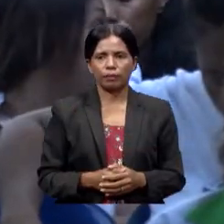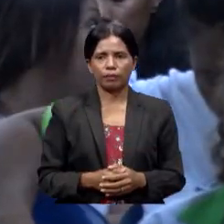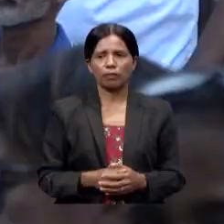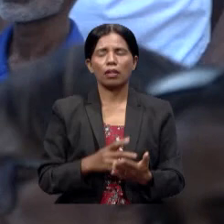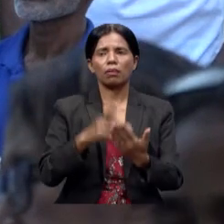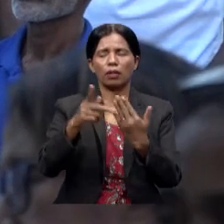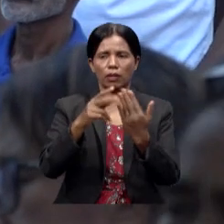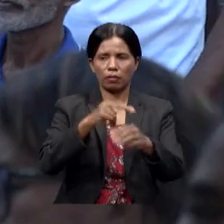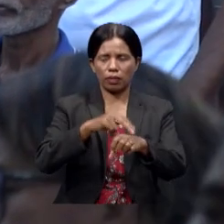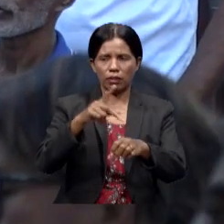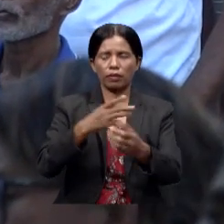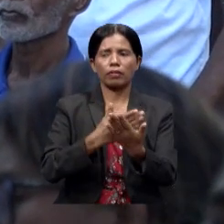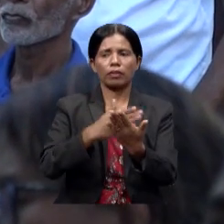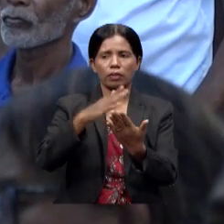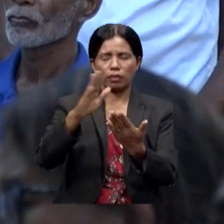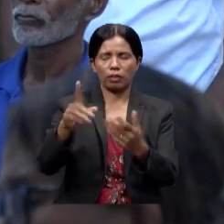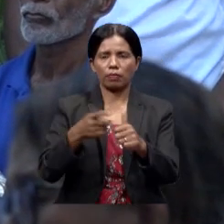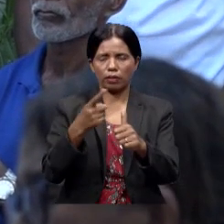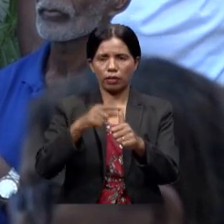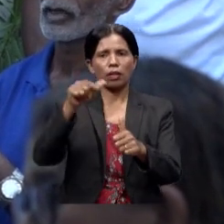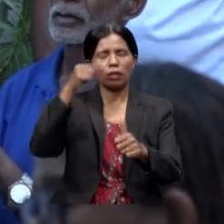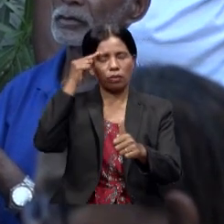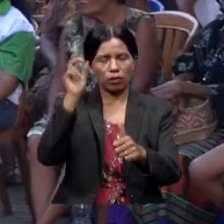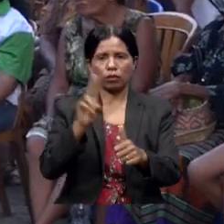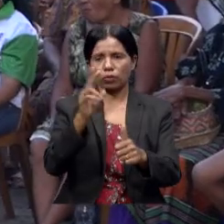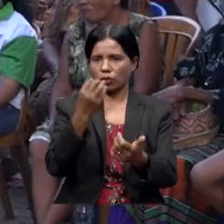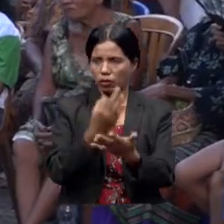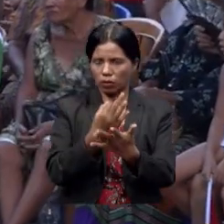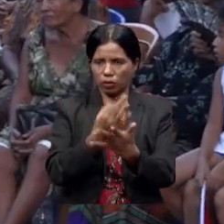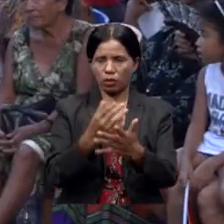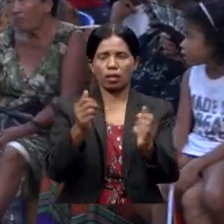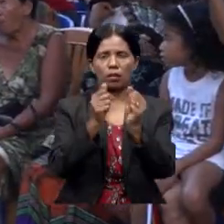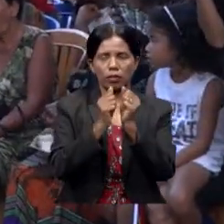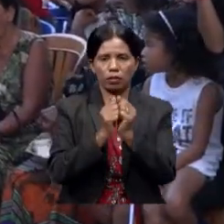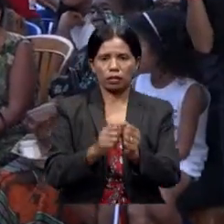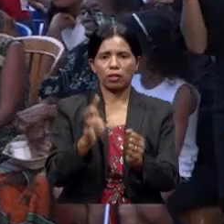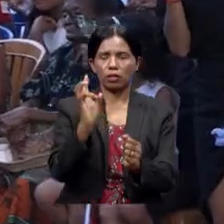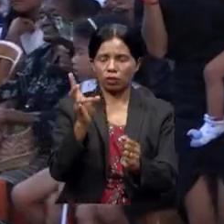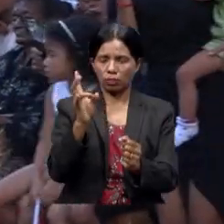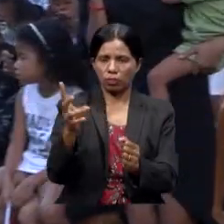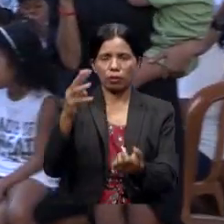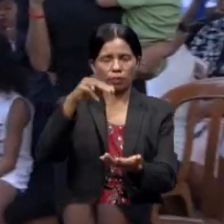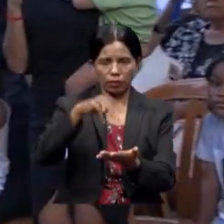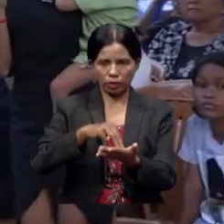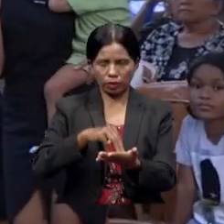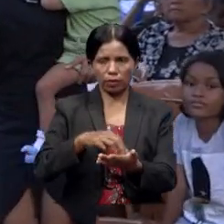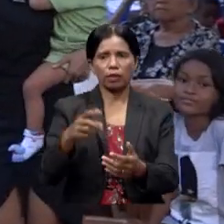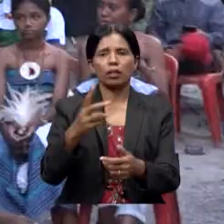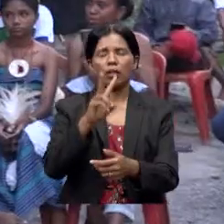Programa Nacional Cesta Básica fase da Huluk, governo gasta orçamento remontante tocam hito nulo resin, no fase